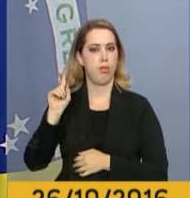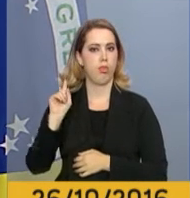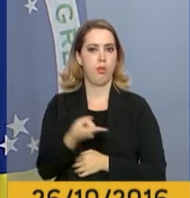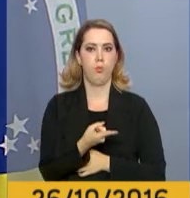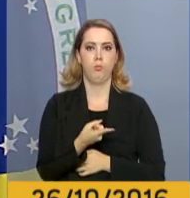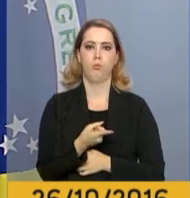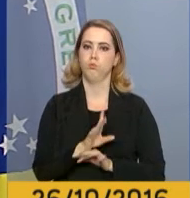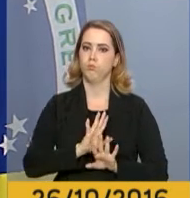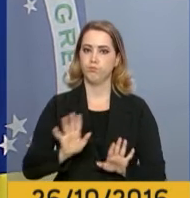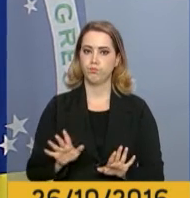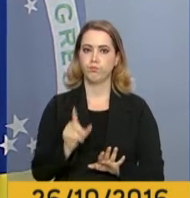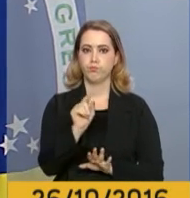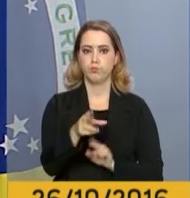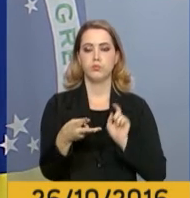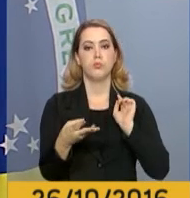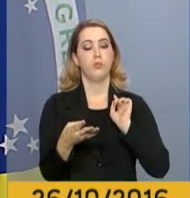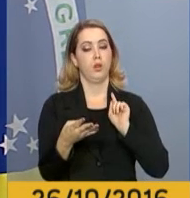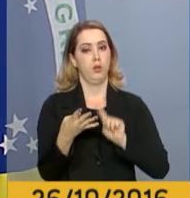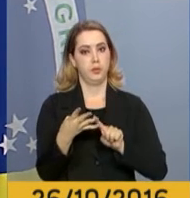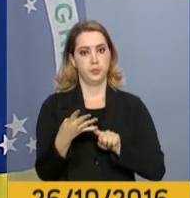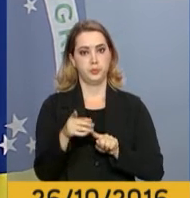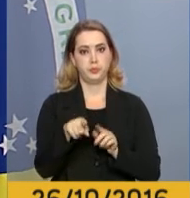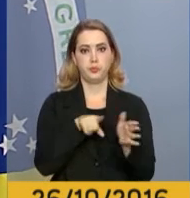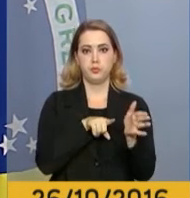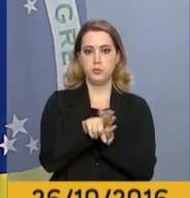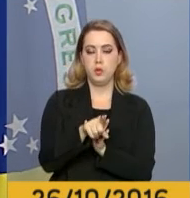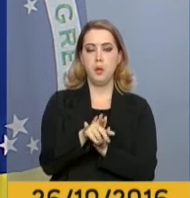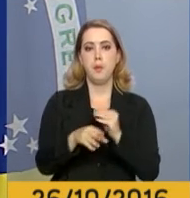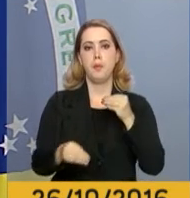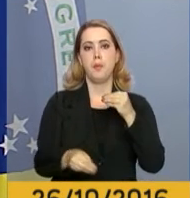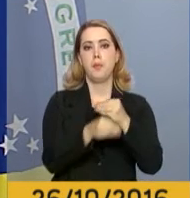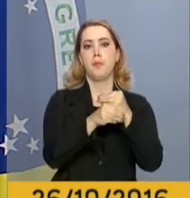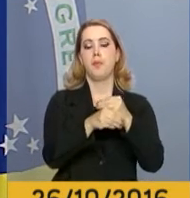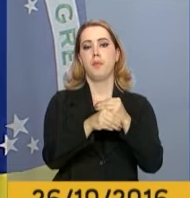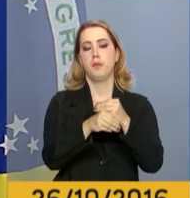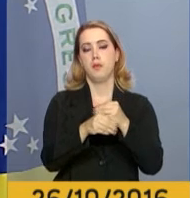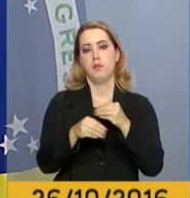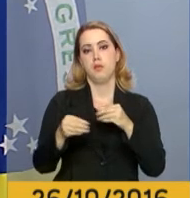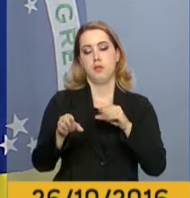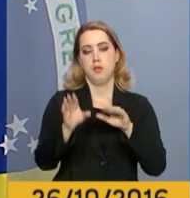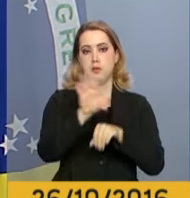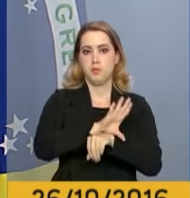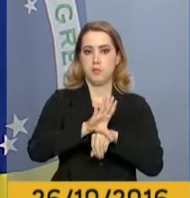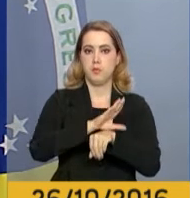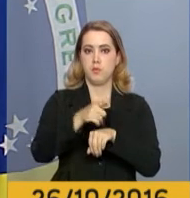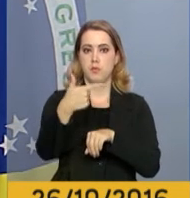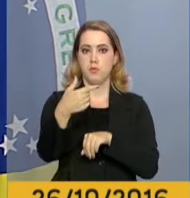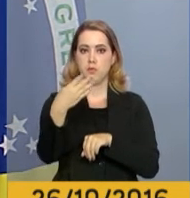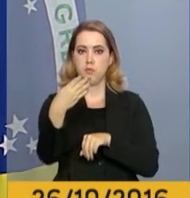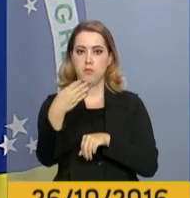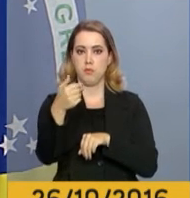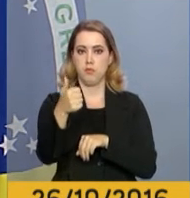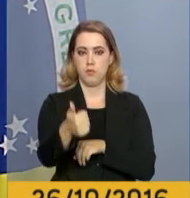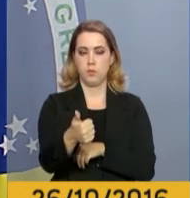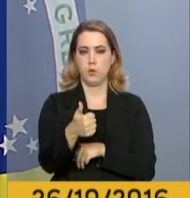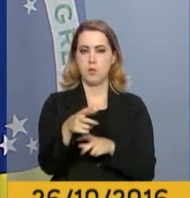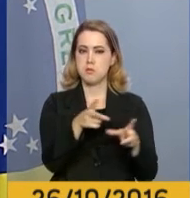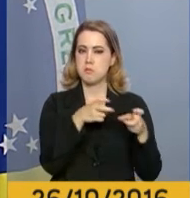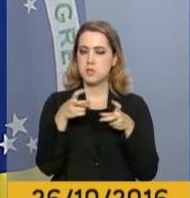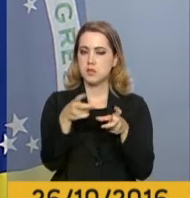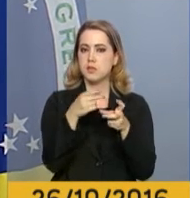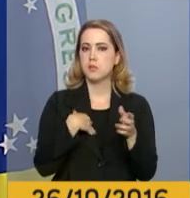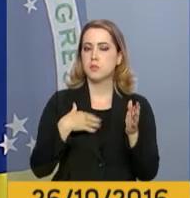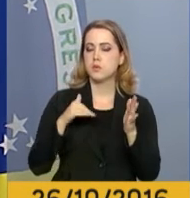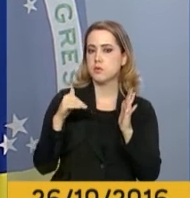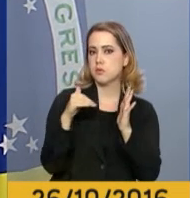se relaciona à aprovação da PEC 241 na Câmara e às perspectivas de sua tramitação no Senado. Conforme